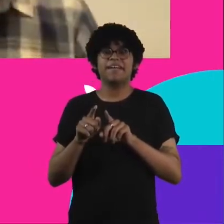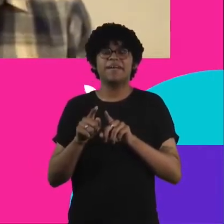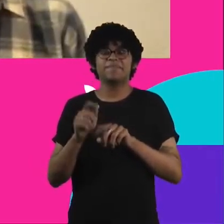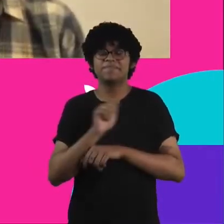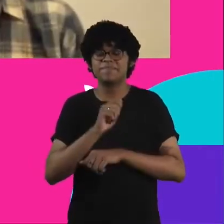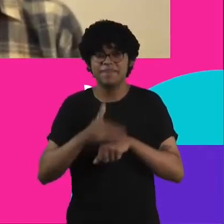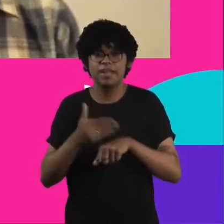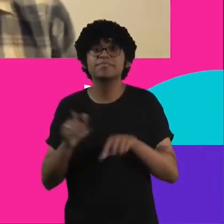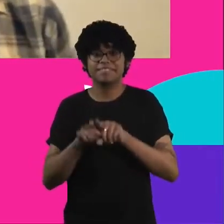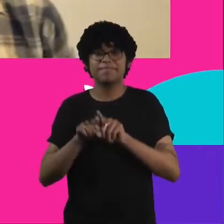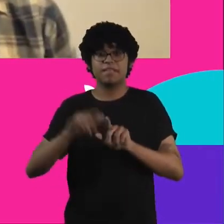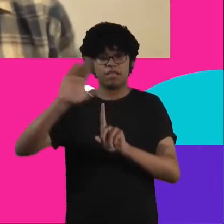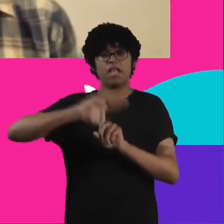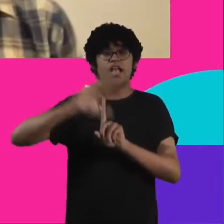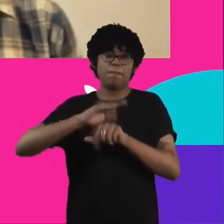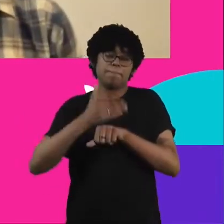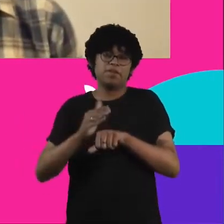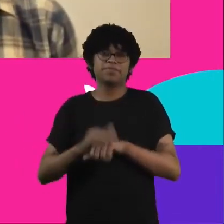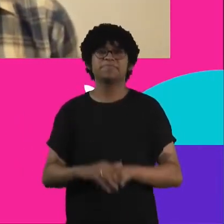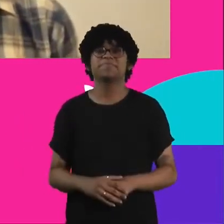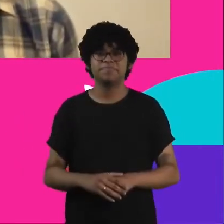de camisa de manga curta,